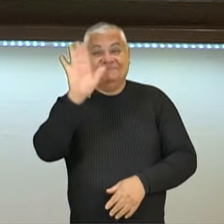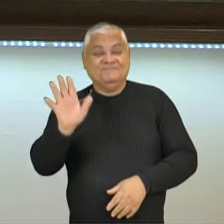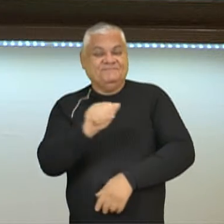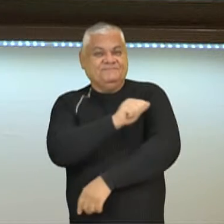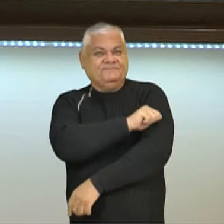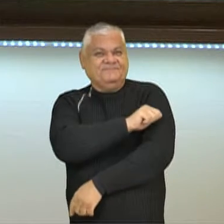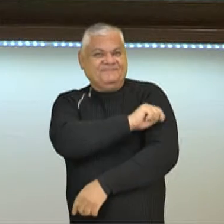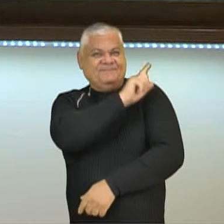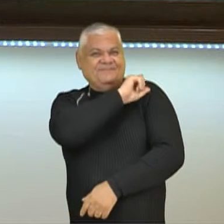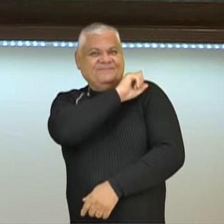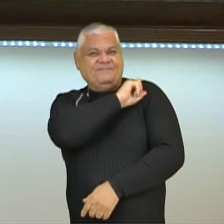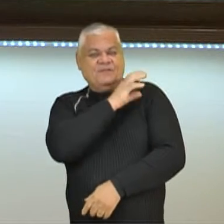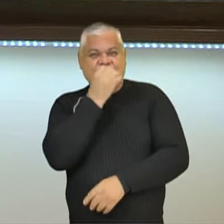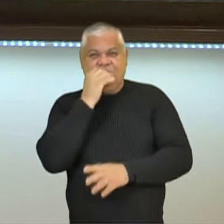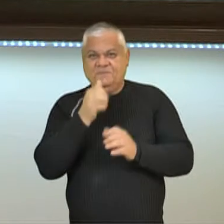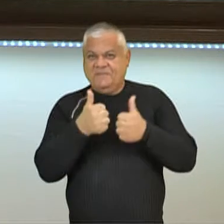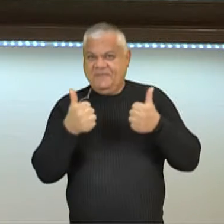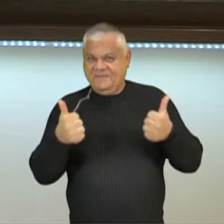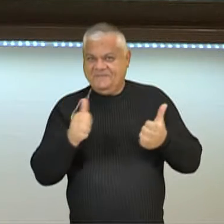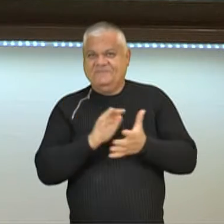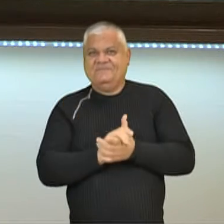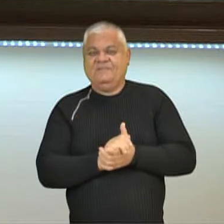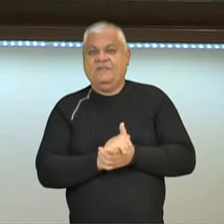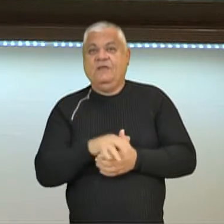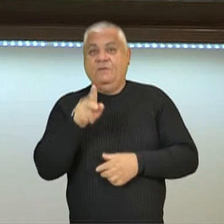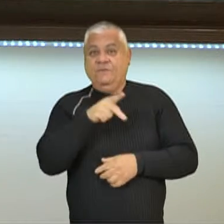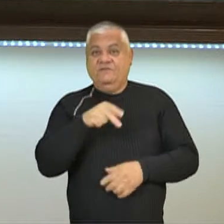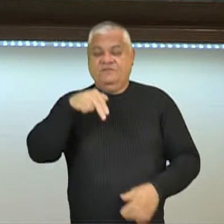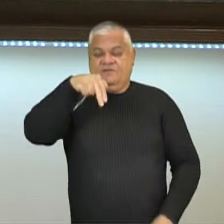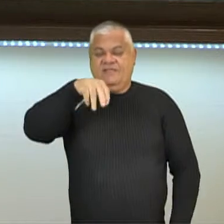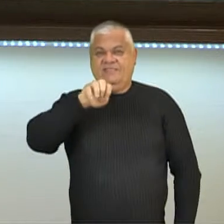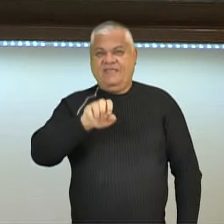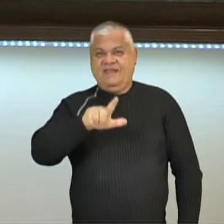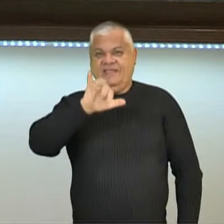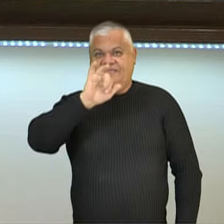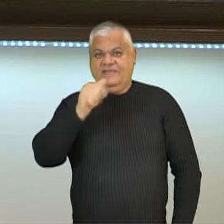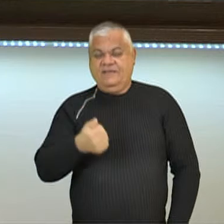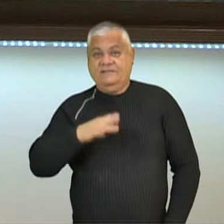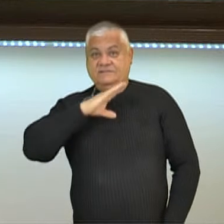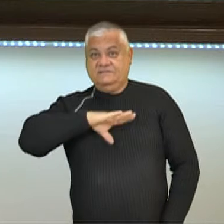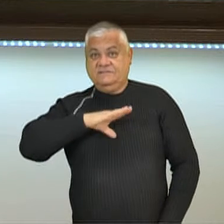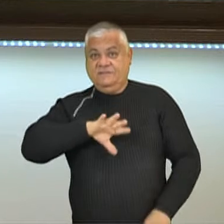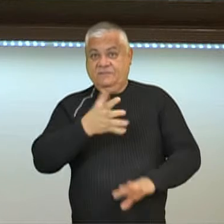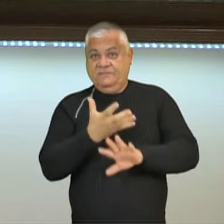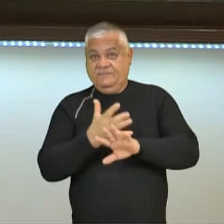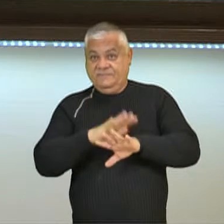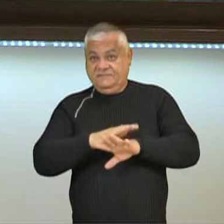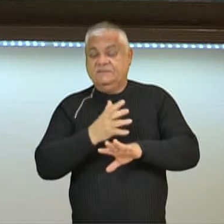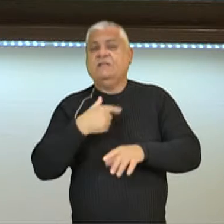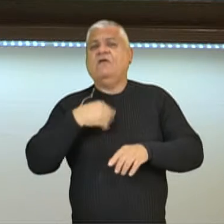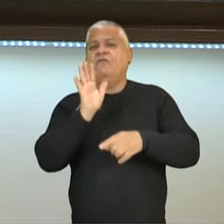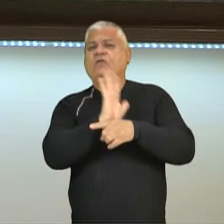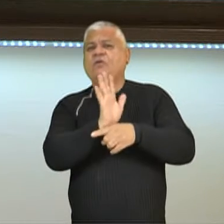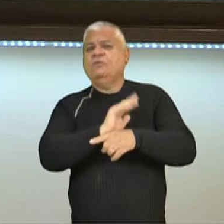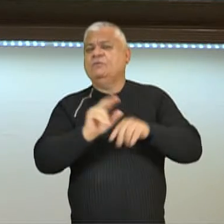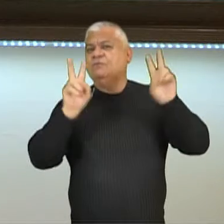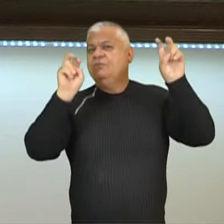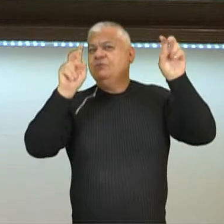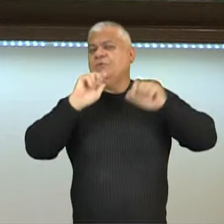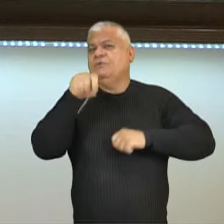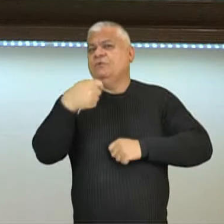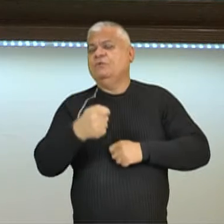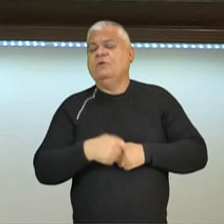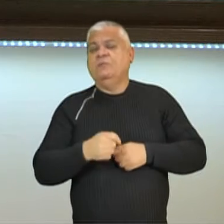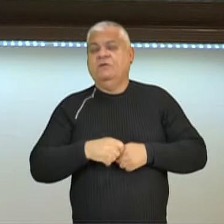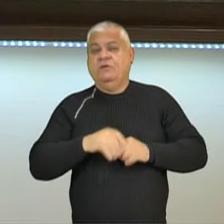Olá, estudantes da primeira série, tudo bem com vocês? Eu sou a professora Nelinha de Língua Portuguesa e neste vídeo nós vamos falar sobre o